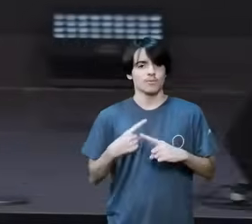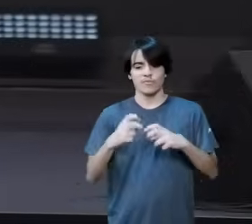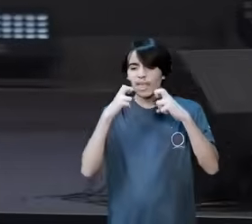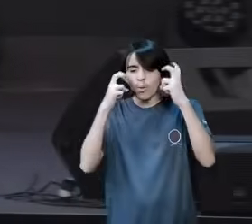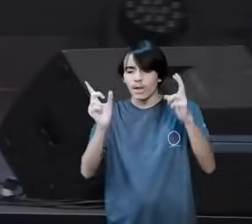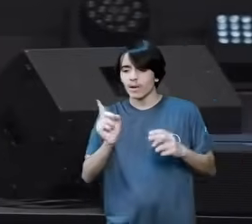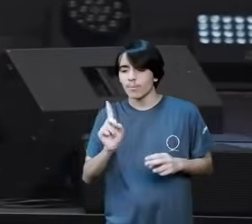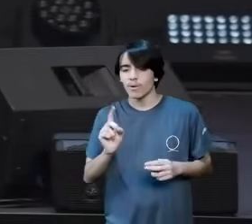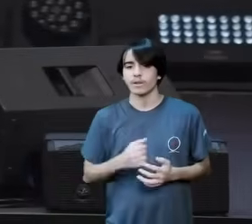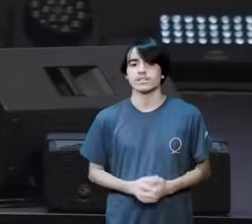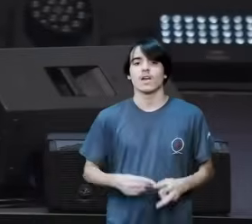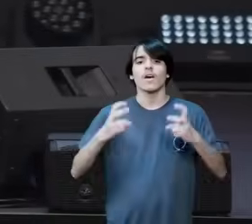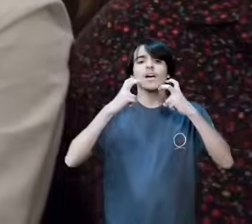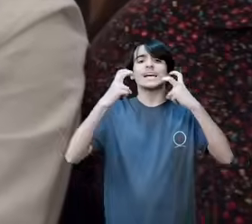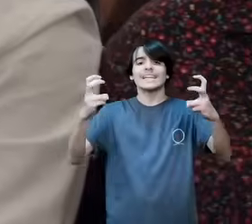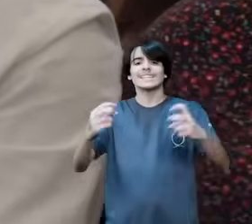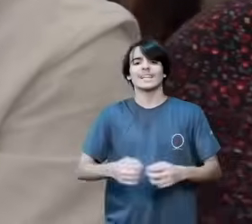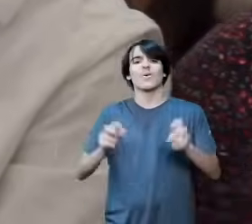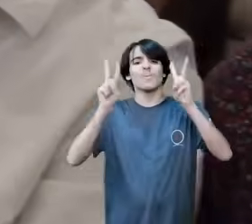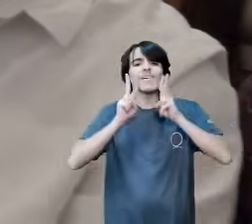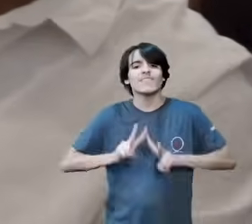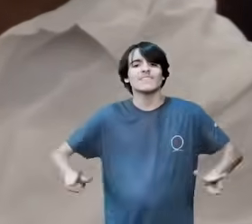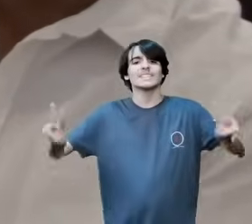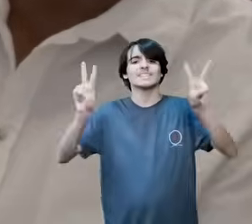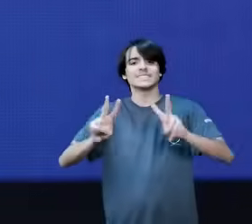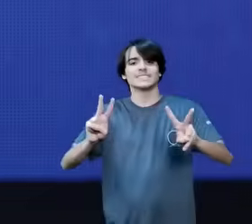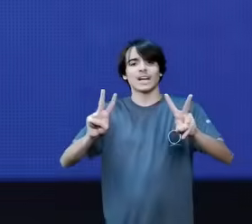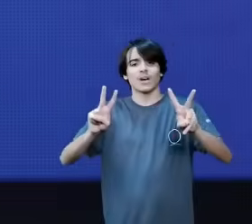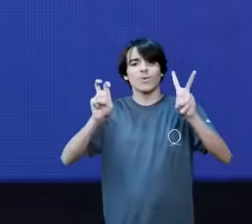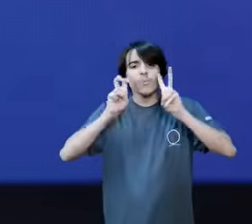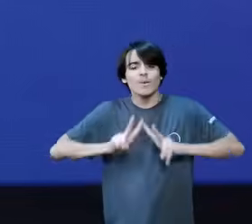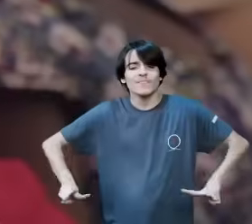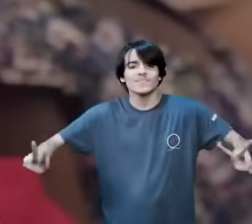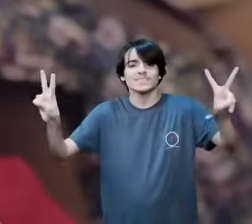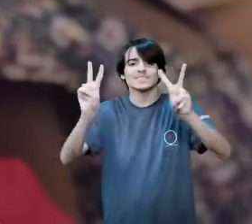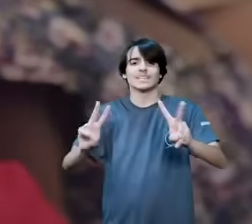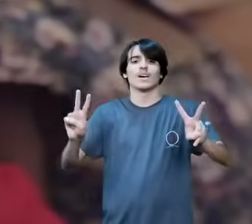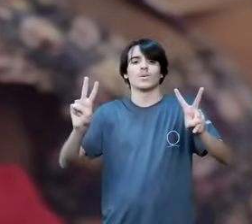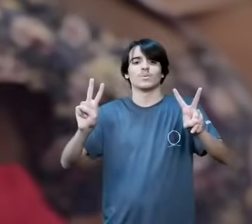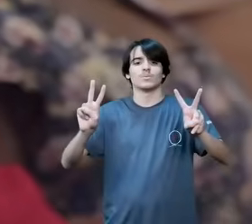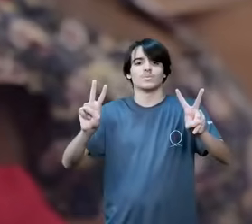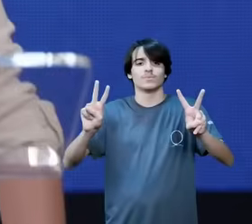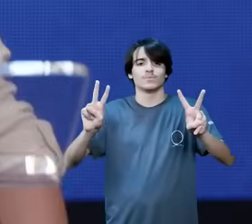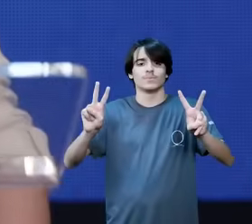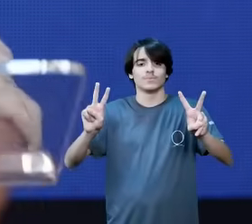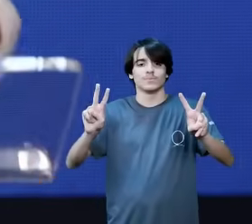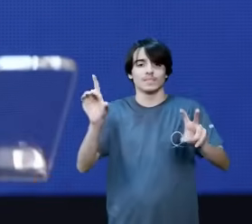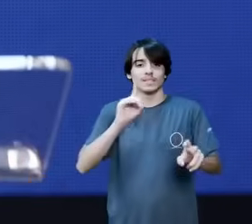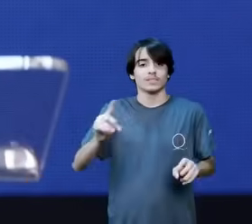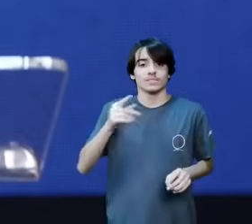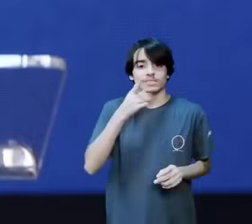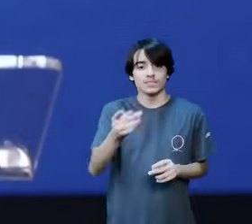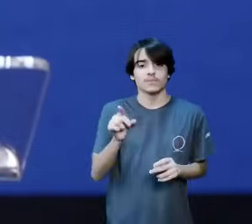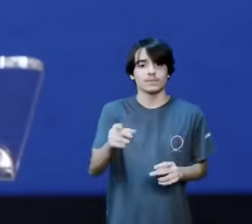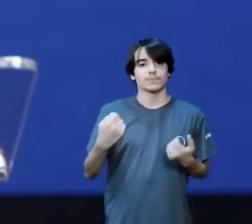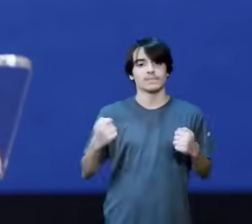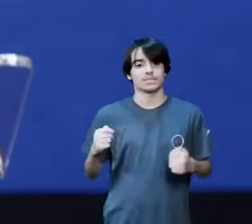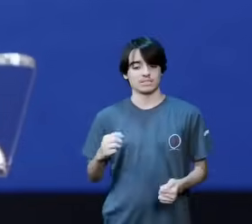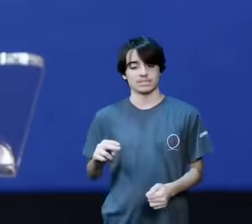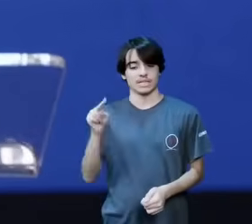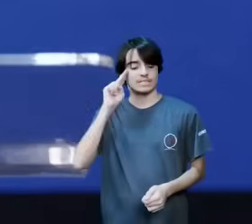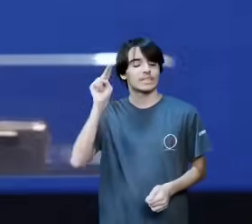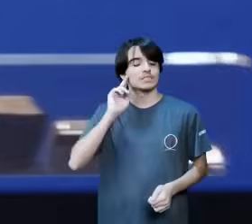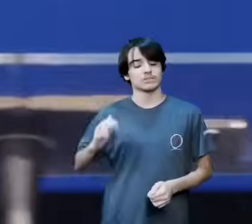Diga comigo: uma visão. Uma visão. Deus está dizendo: você não precisa de um exército, você precisa de uma